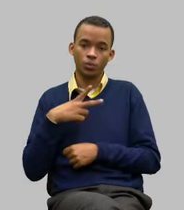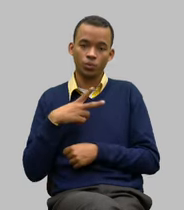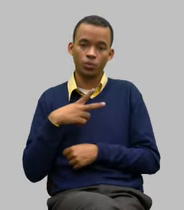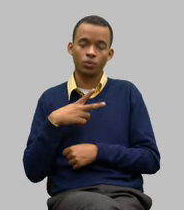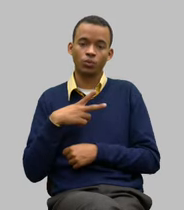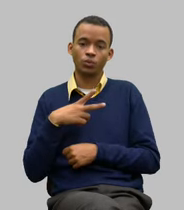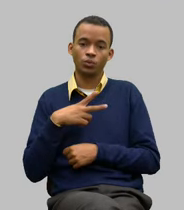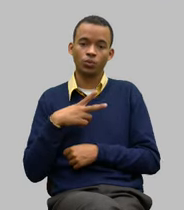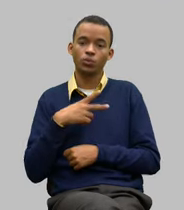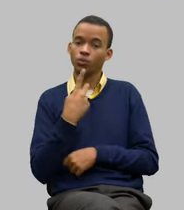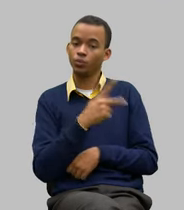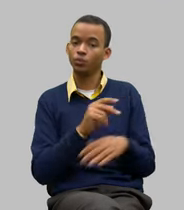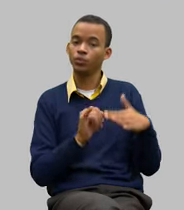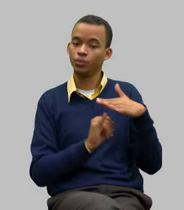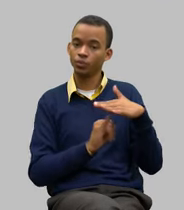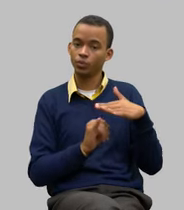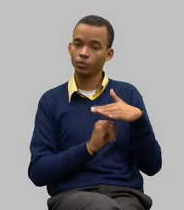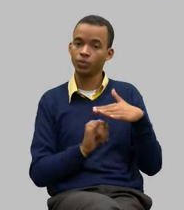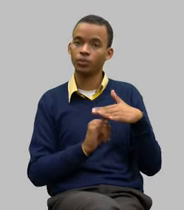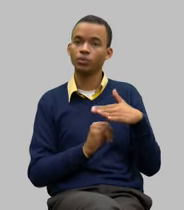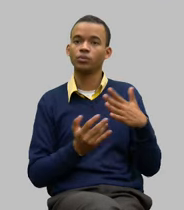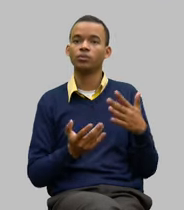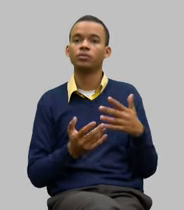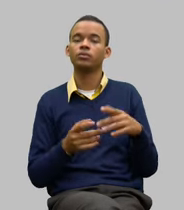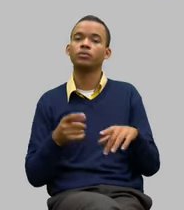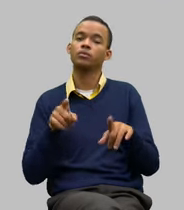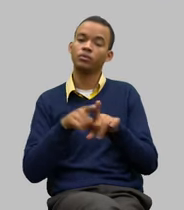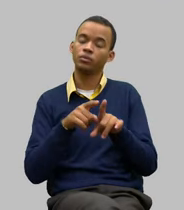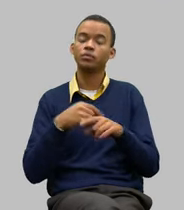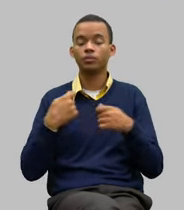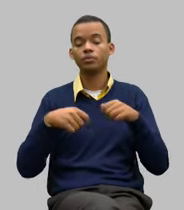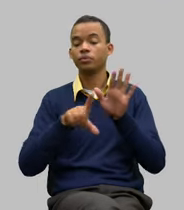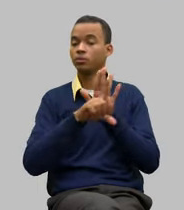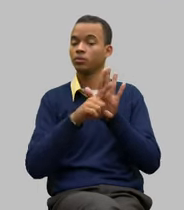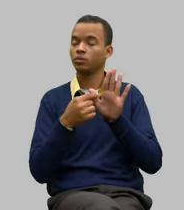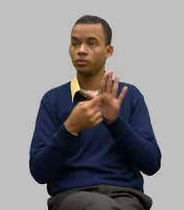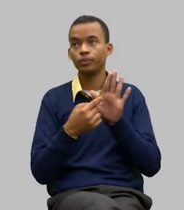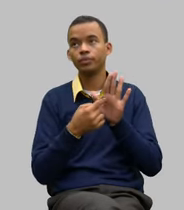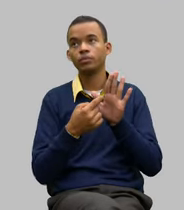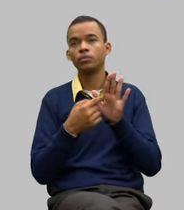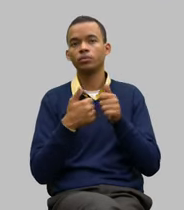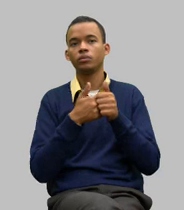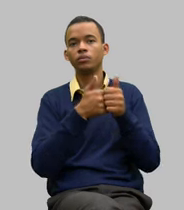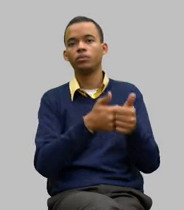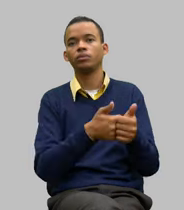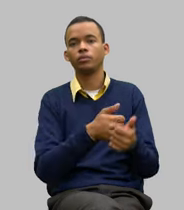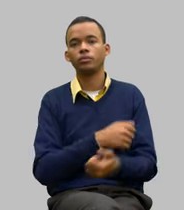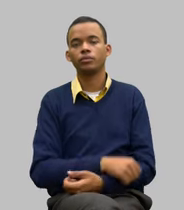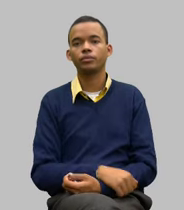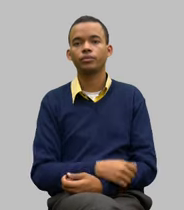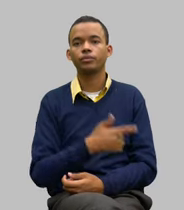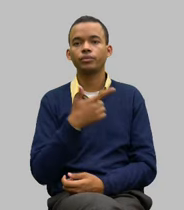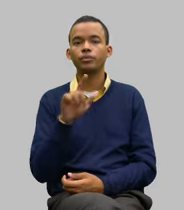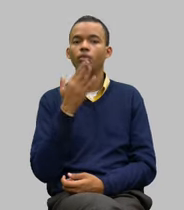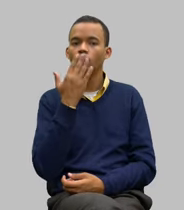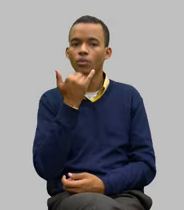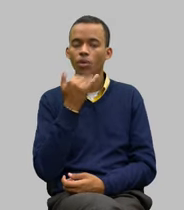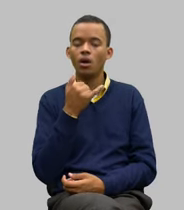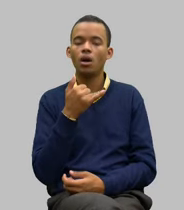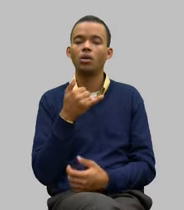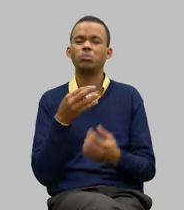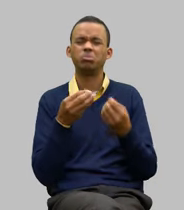regulamenta quem Quais são as autoridades que T direito ao uso eh alimentação estragada com